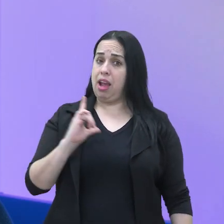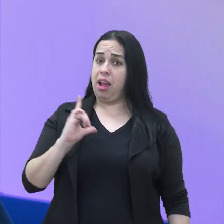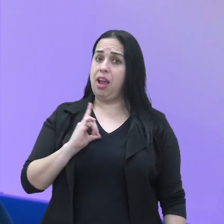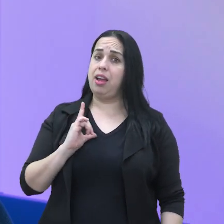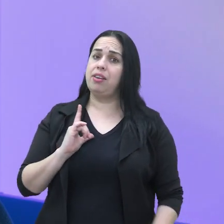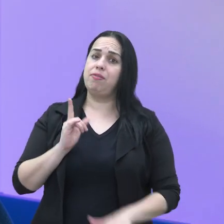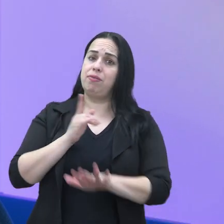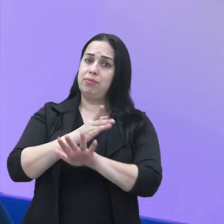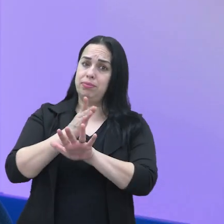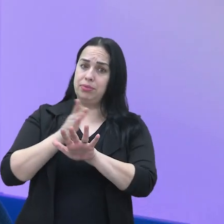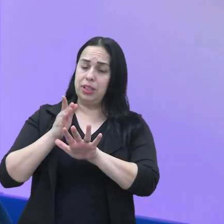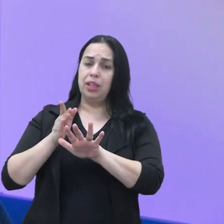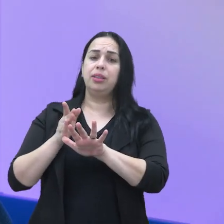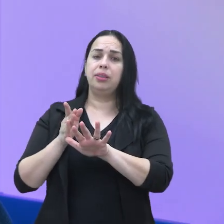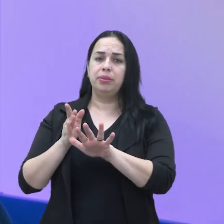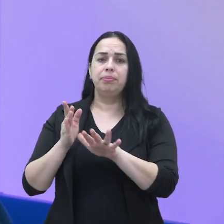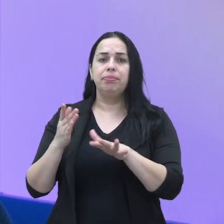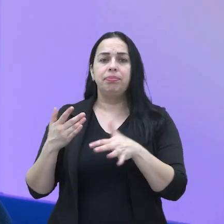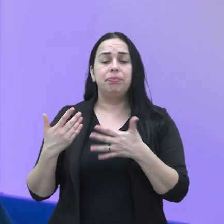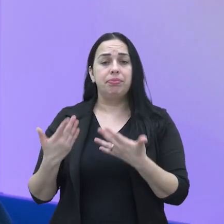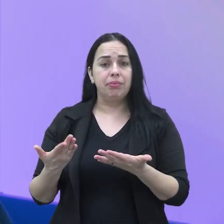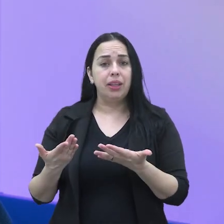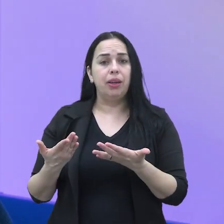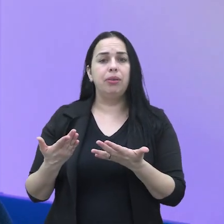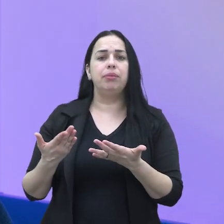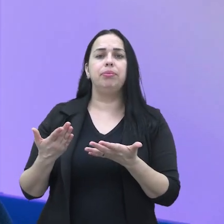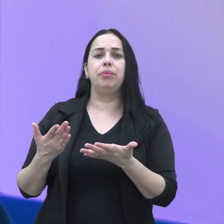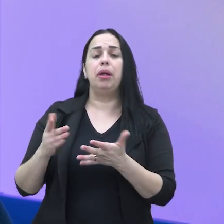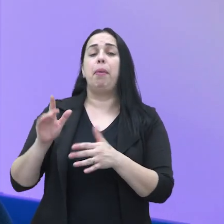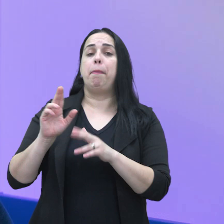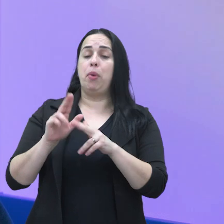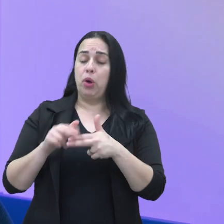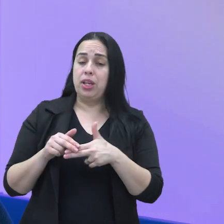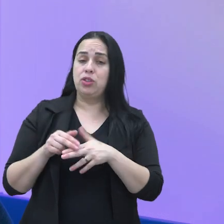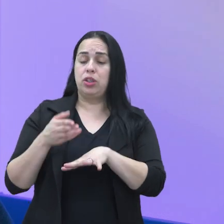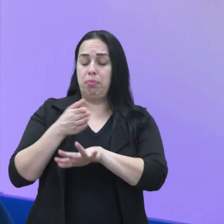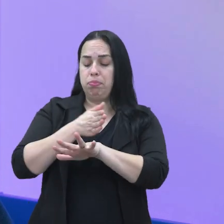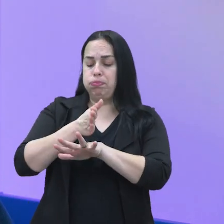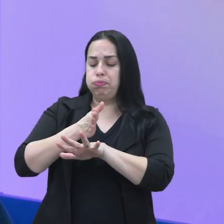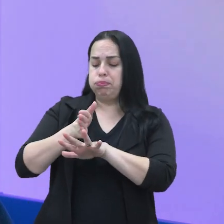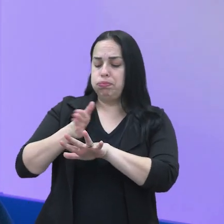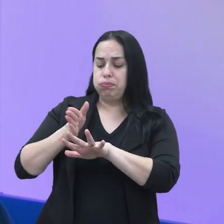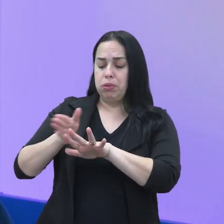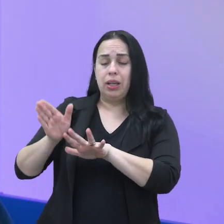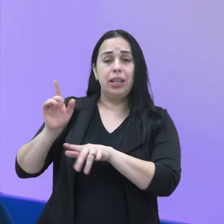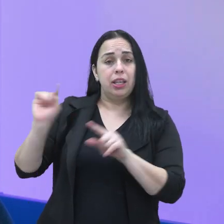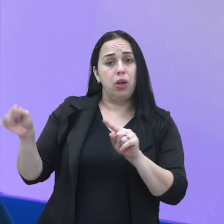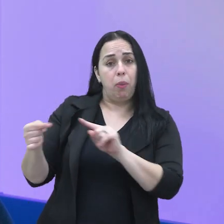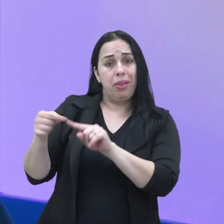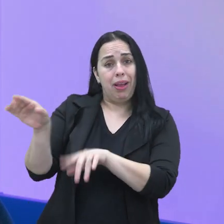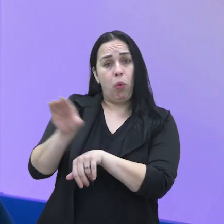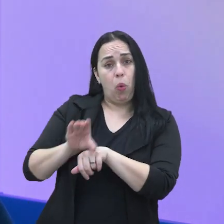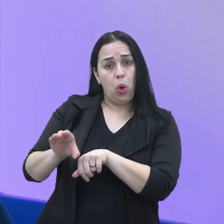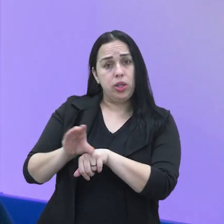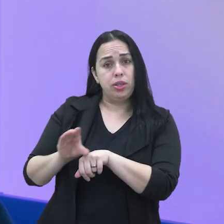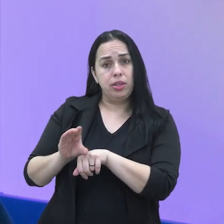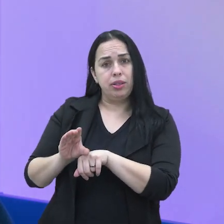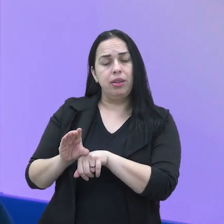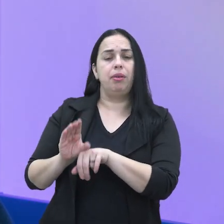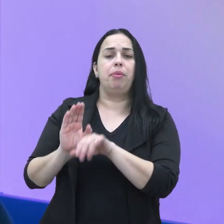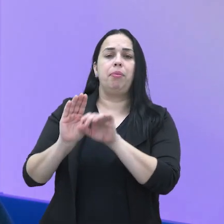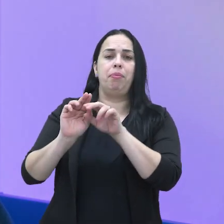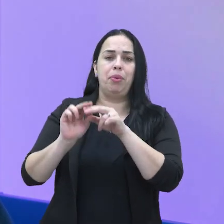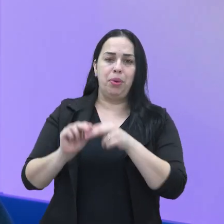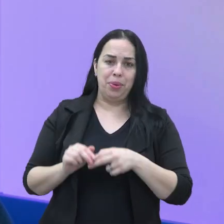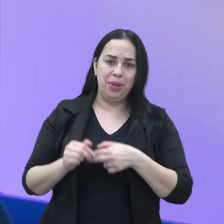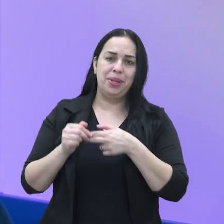abrigar vários partidos políticos ao mesmo tempo. E a partir desse pluripartidarismo da Constituição,